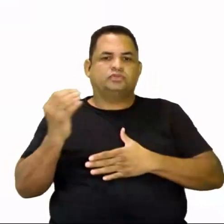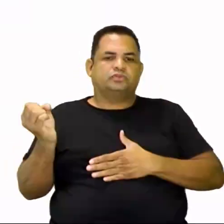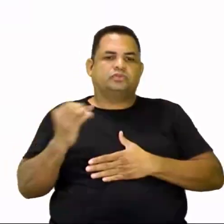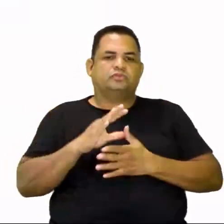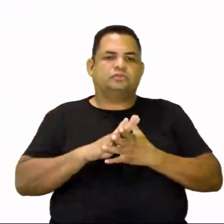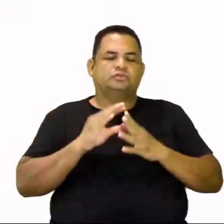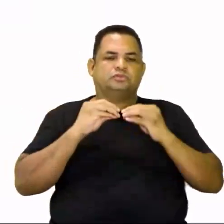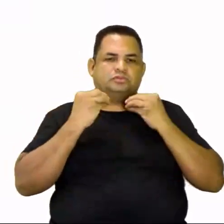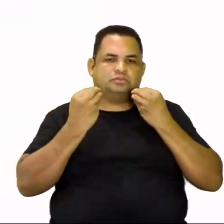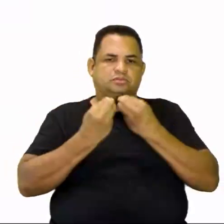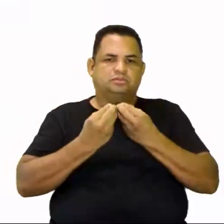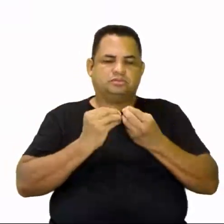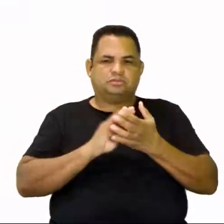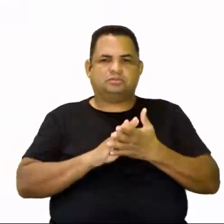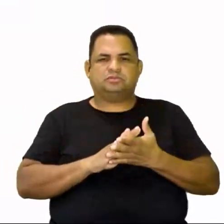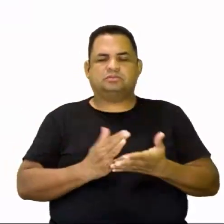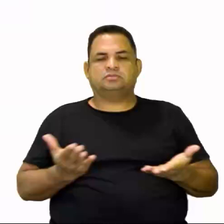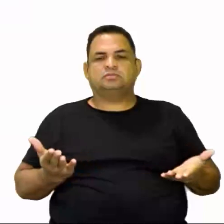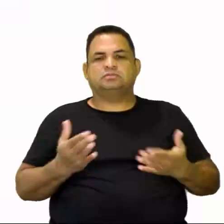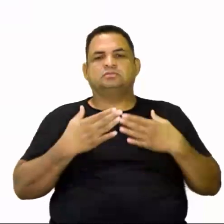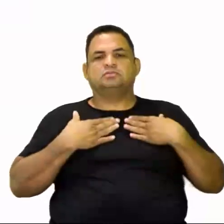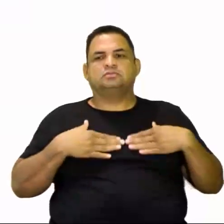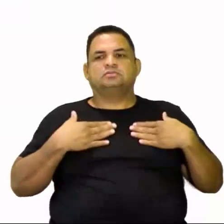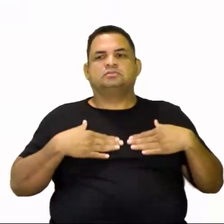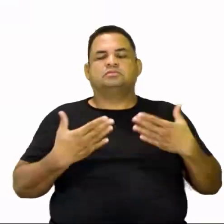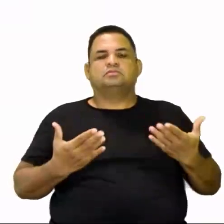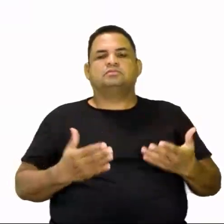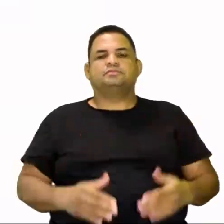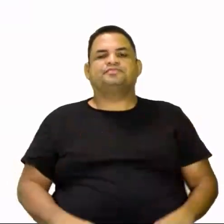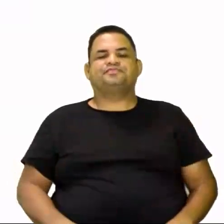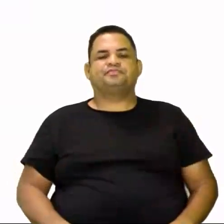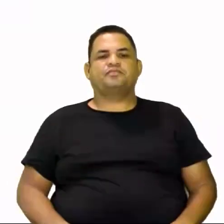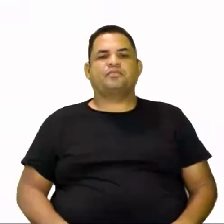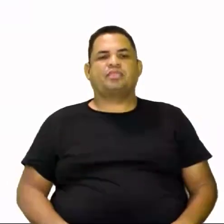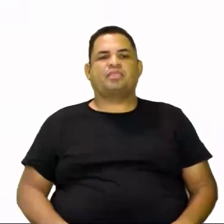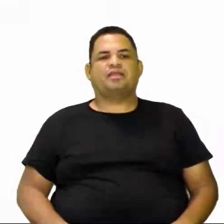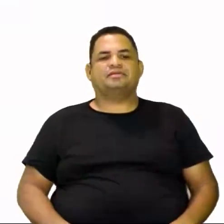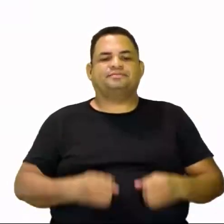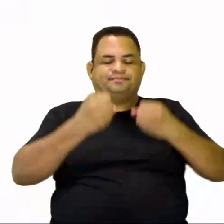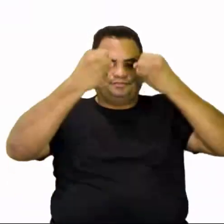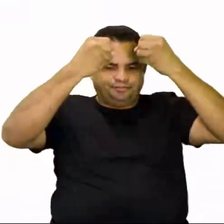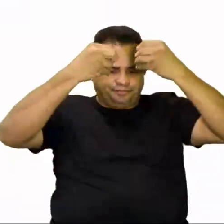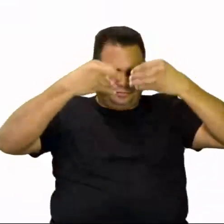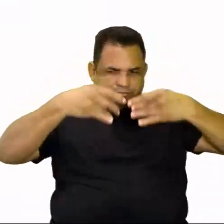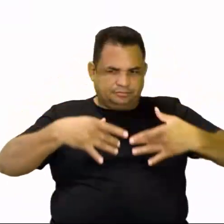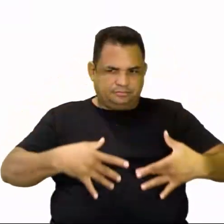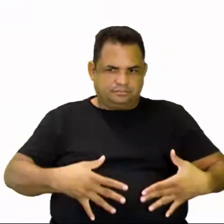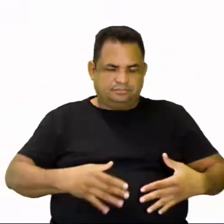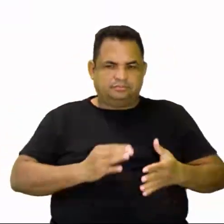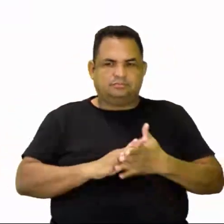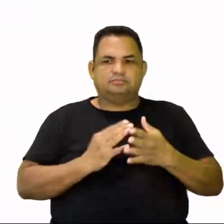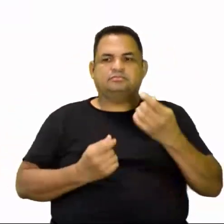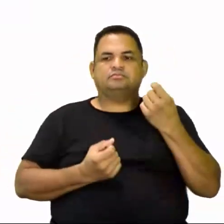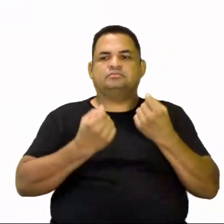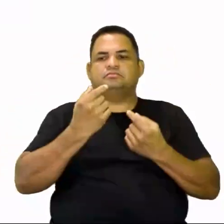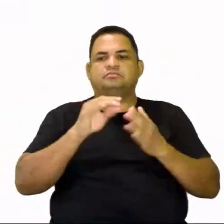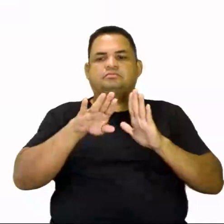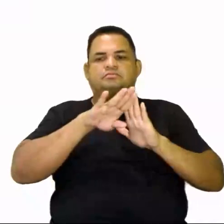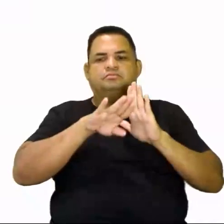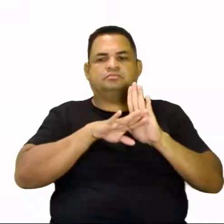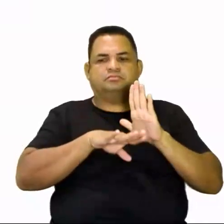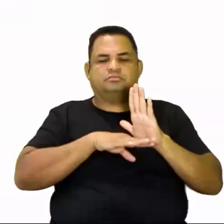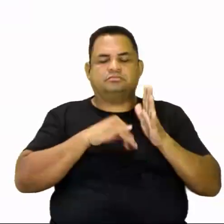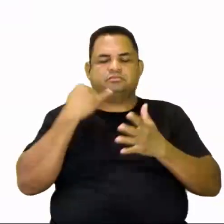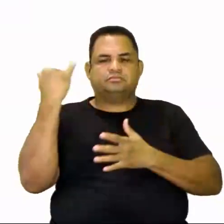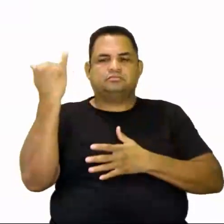substâncias. Tranquilo, gente? Então, isso aqui é explicando alguns itens